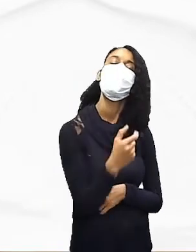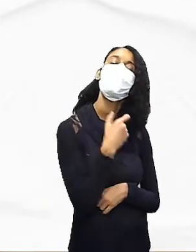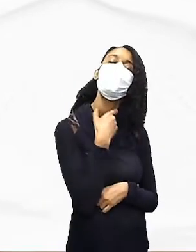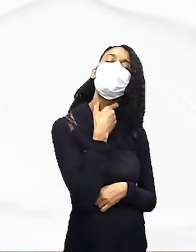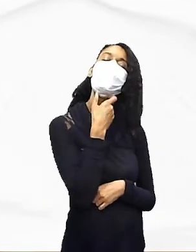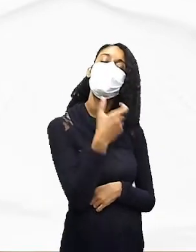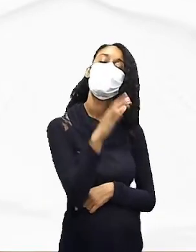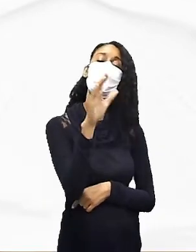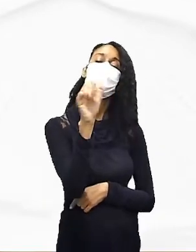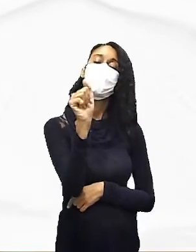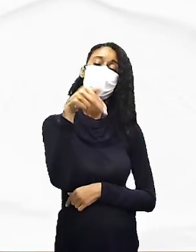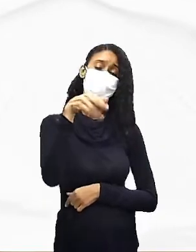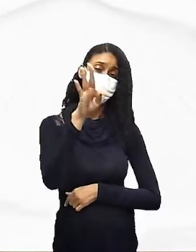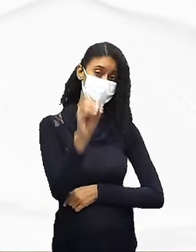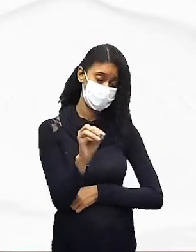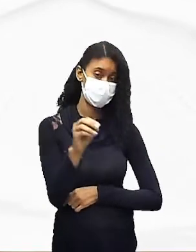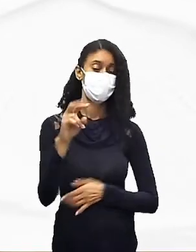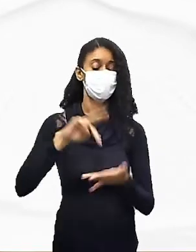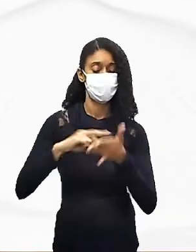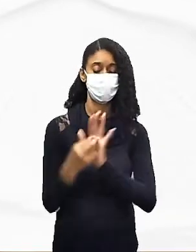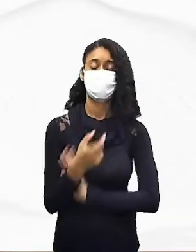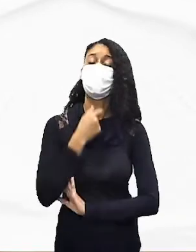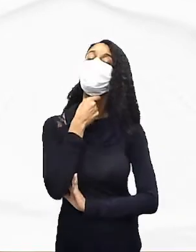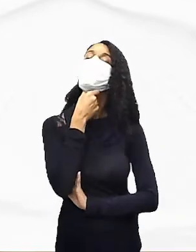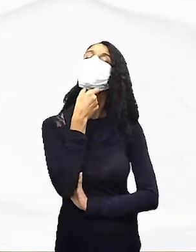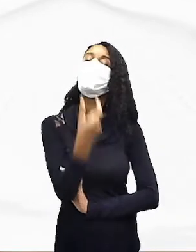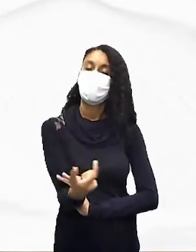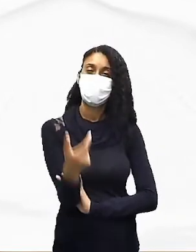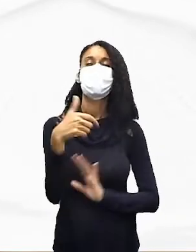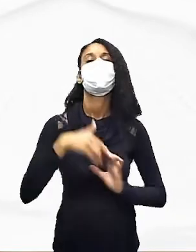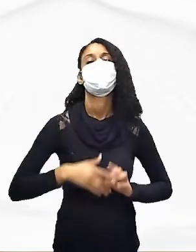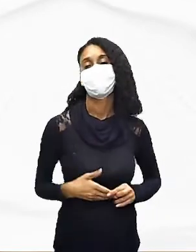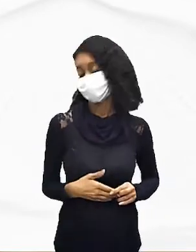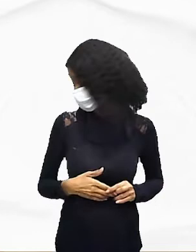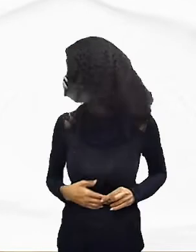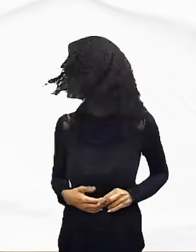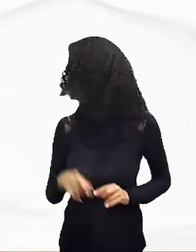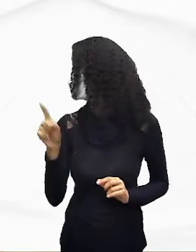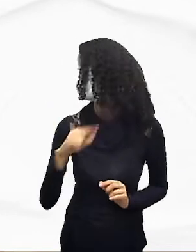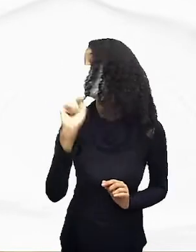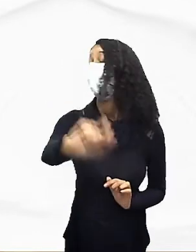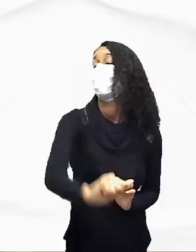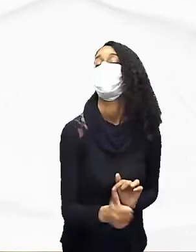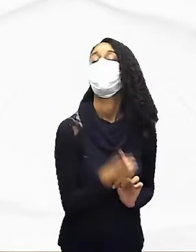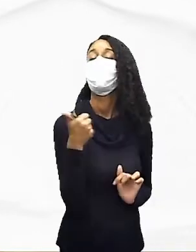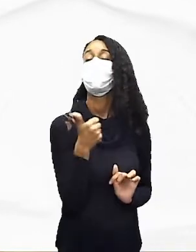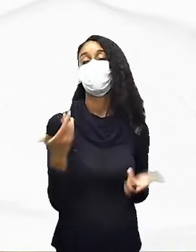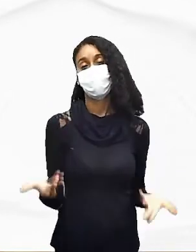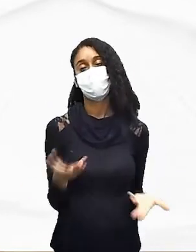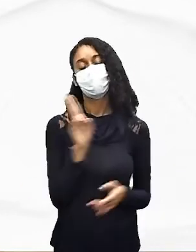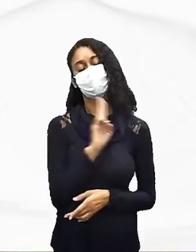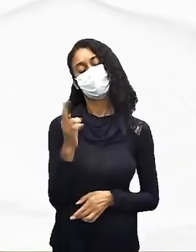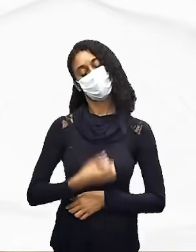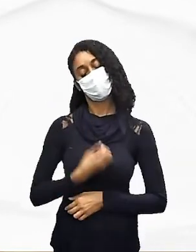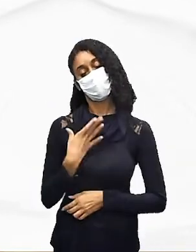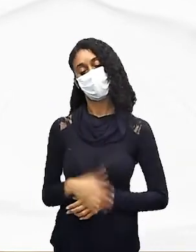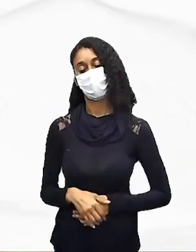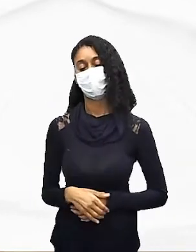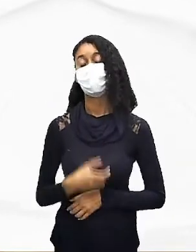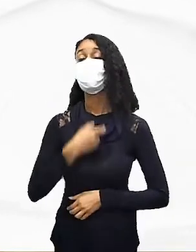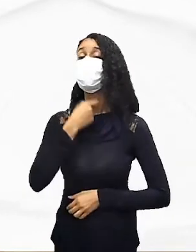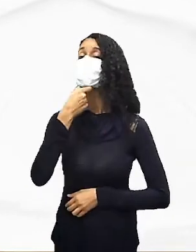aí a voz dele. É que está em primeiro plano. É o nome do poema, O Canto do